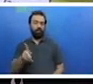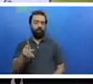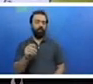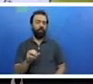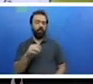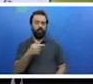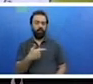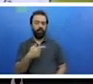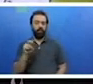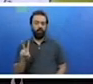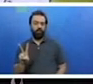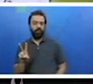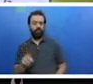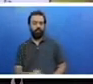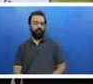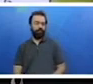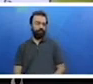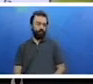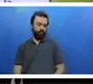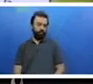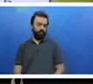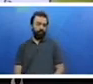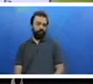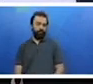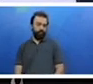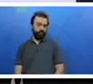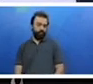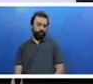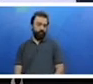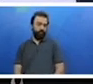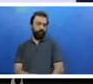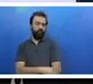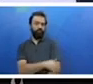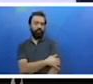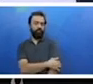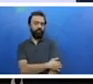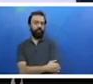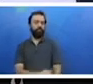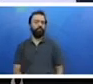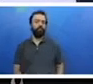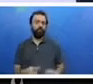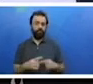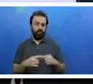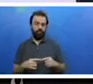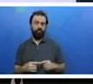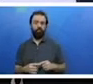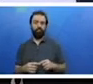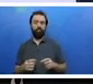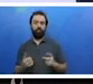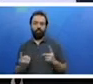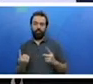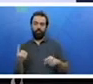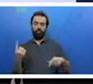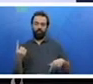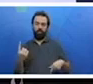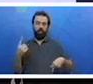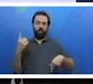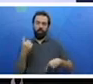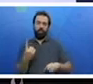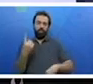72. O x com o y. Tá bom, o que são grandezas inversamente proporcionais,